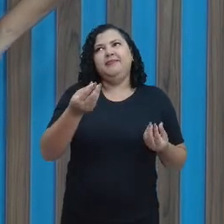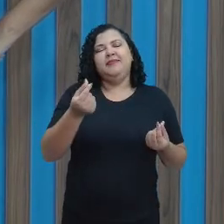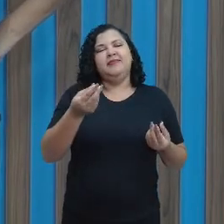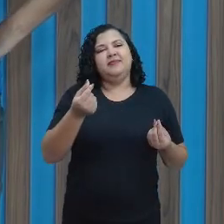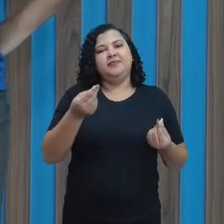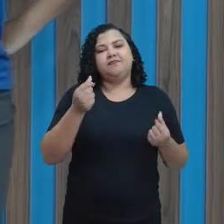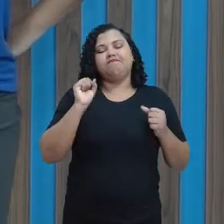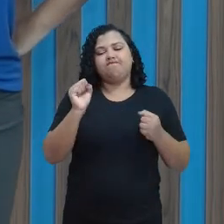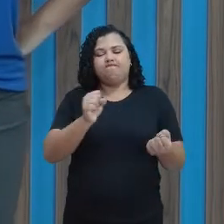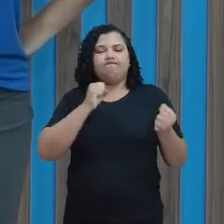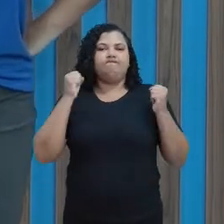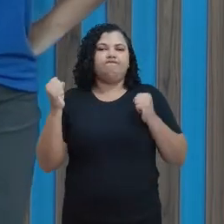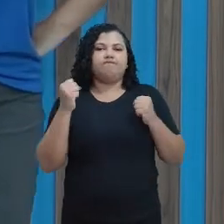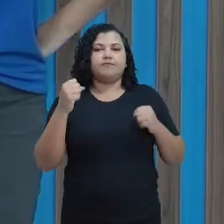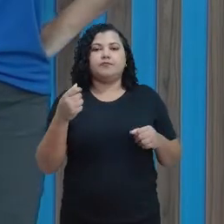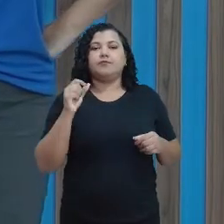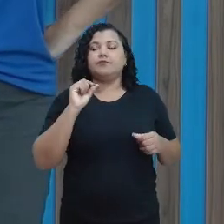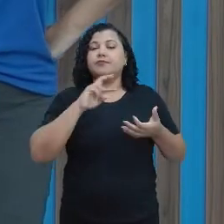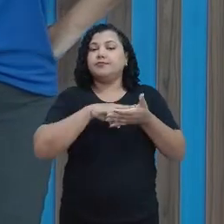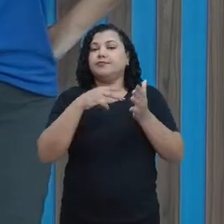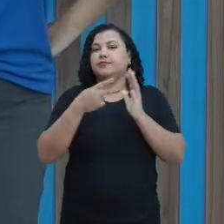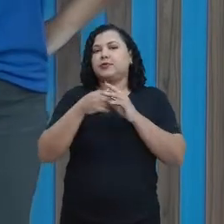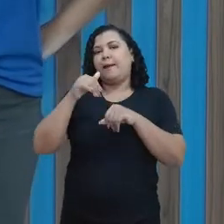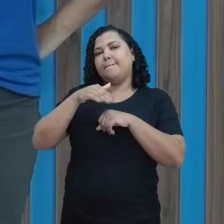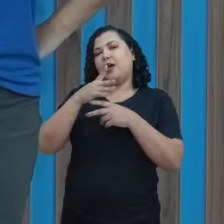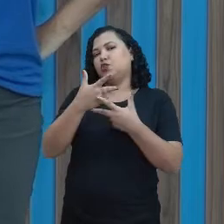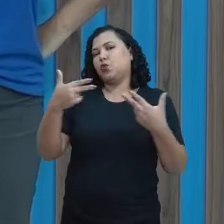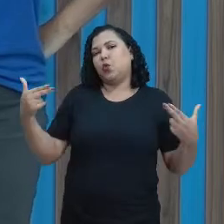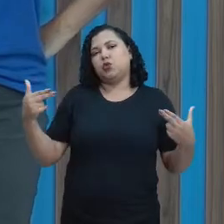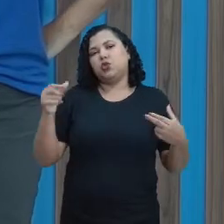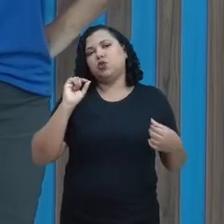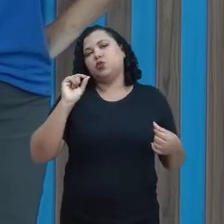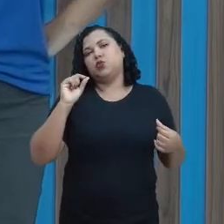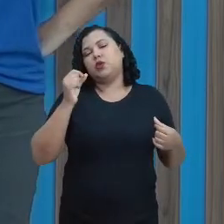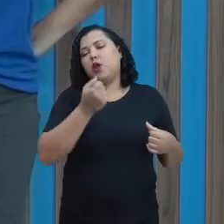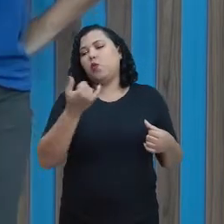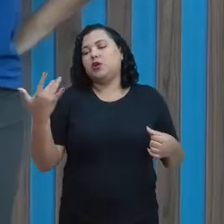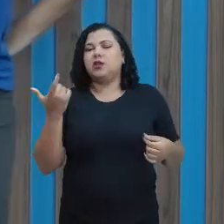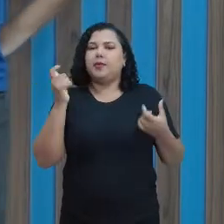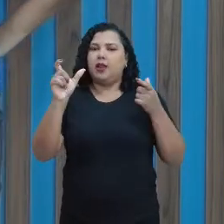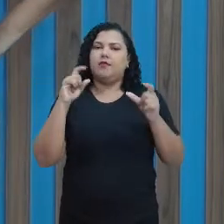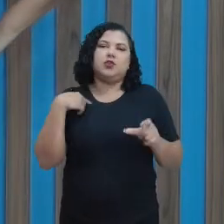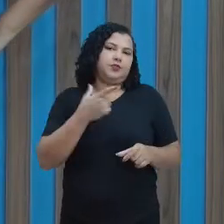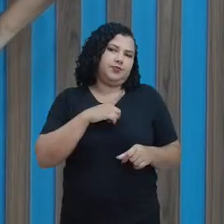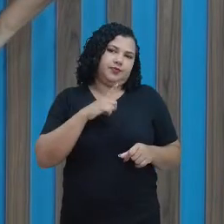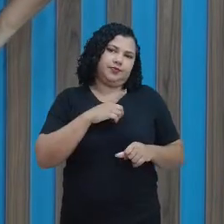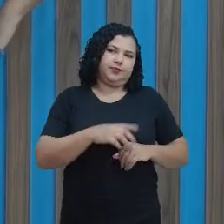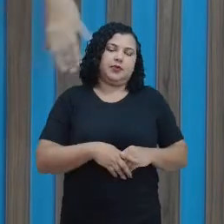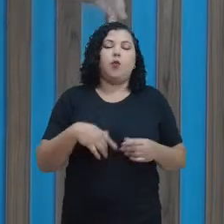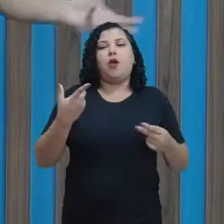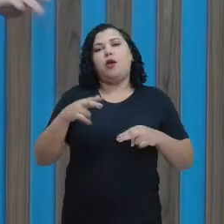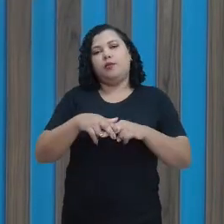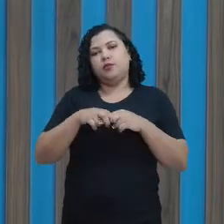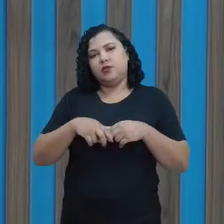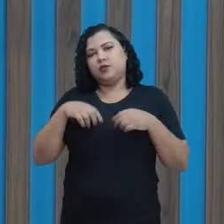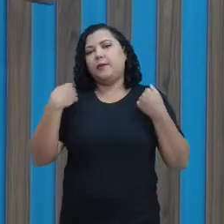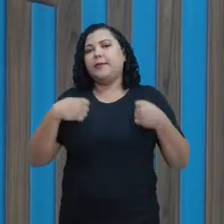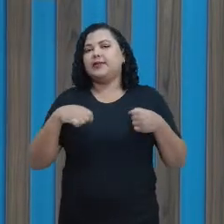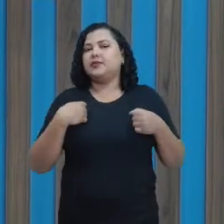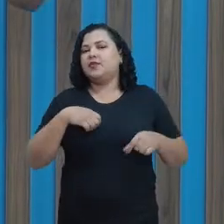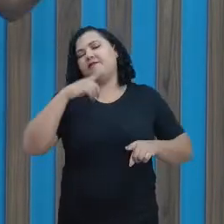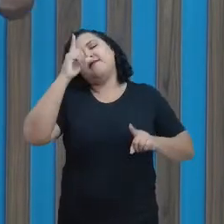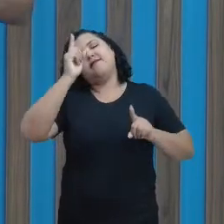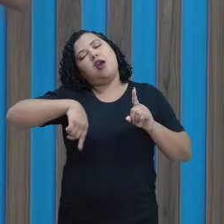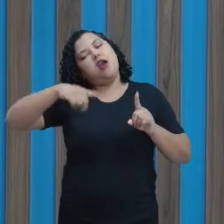um potencial de significar mais coisas do que a quantidade de palavras que a gente tem. Então, por isso que a gente tem também